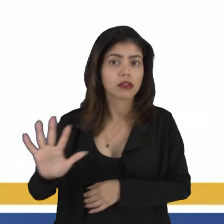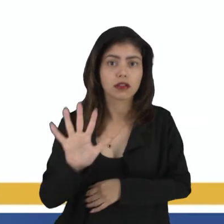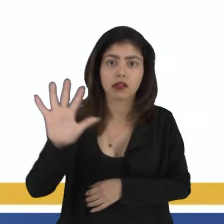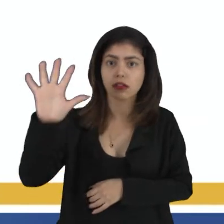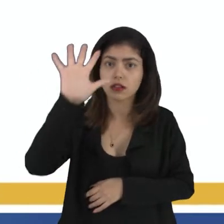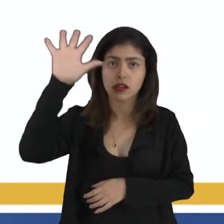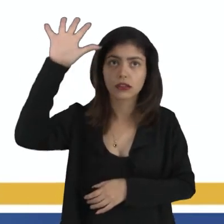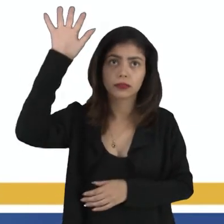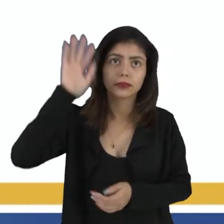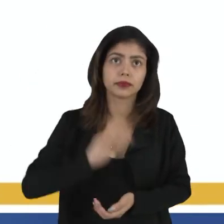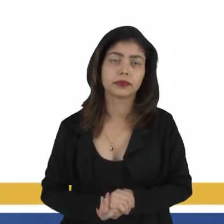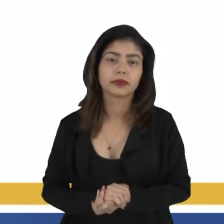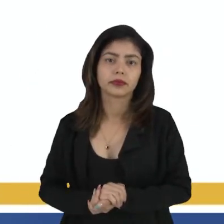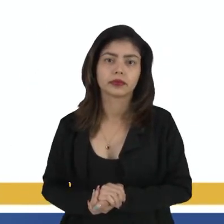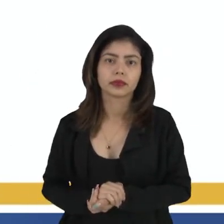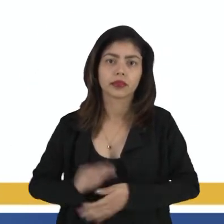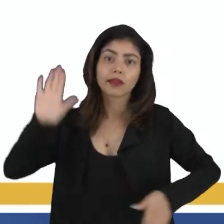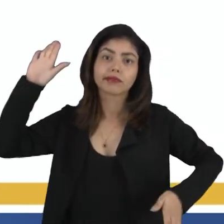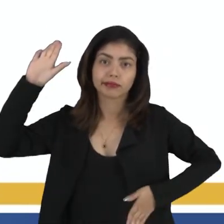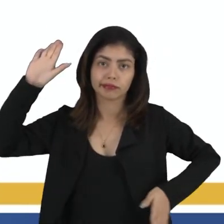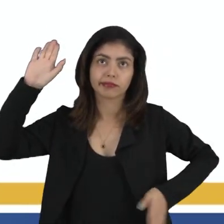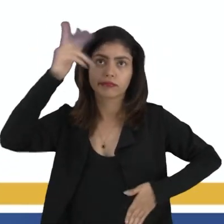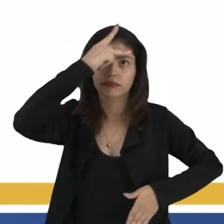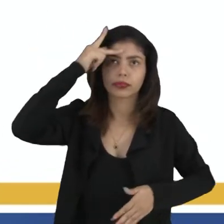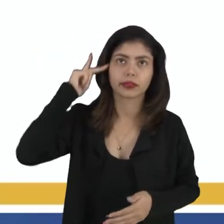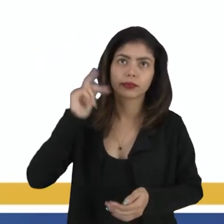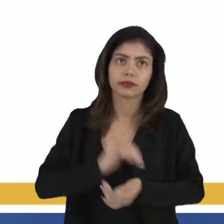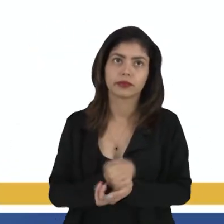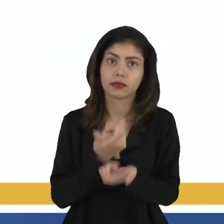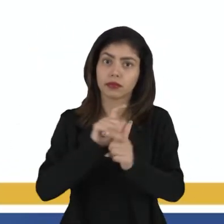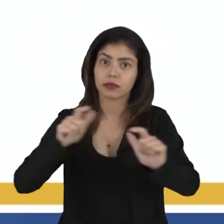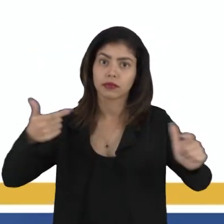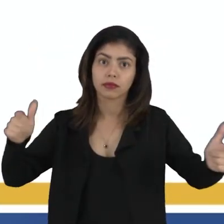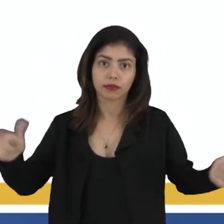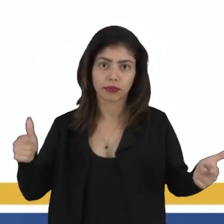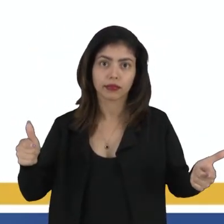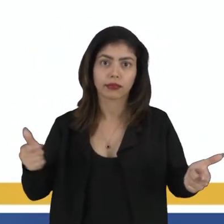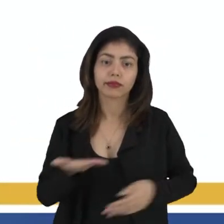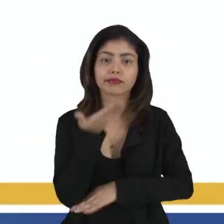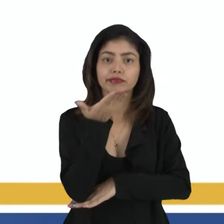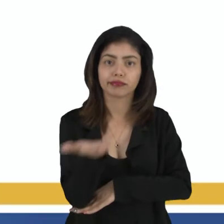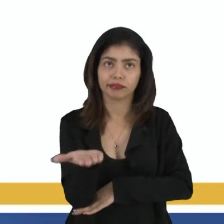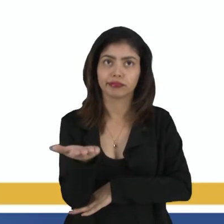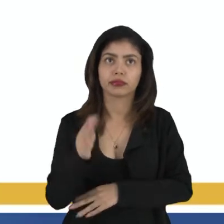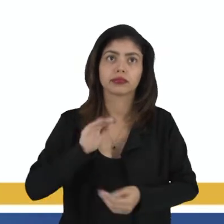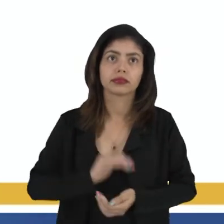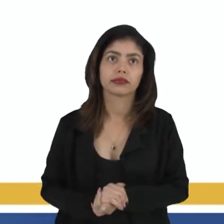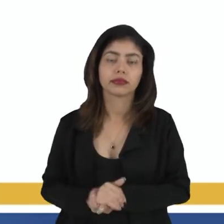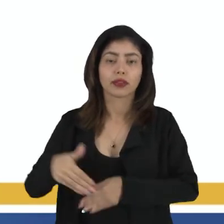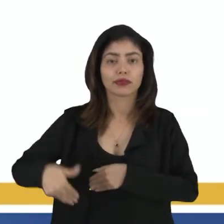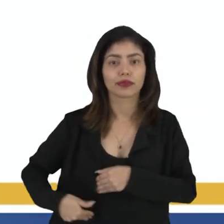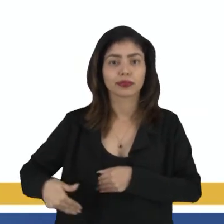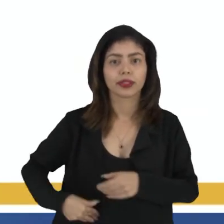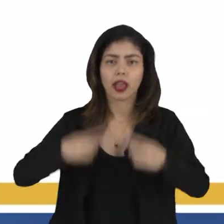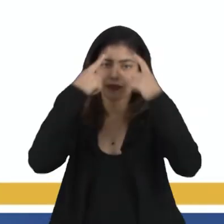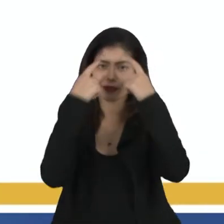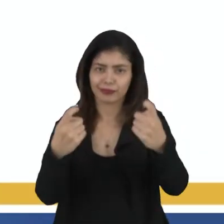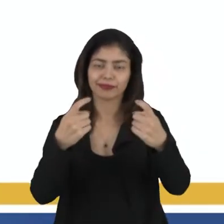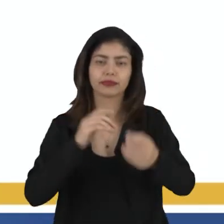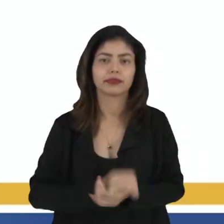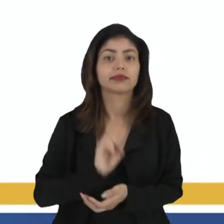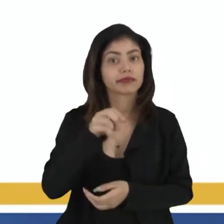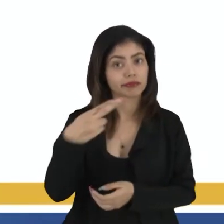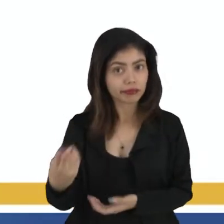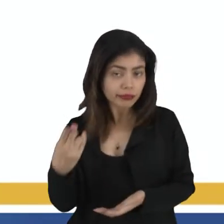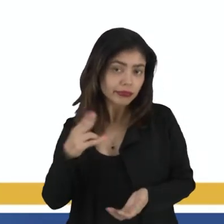acarretando favelização, marginalização de pessoas, aumento da miséria, fome e violência. Ou seja,